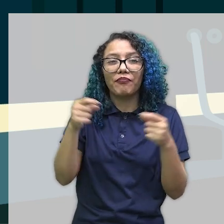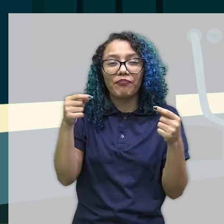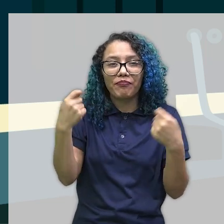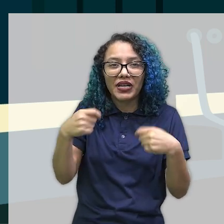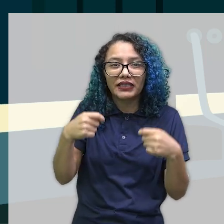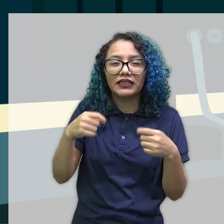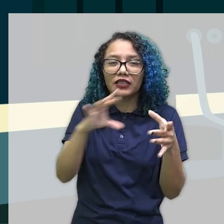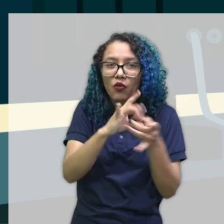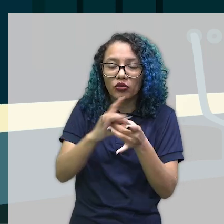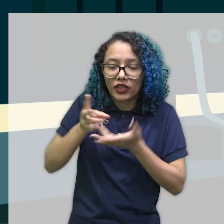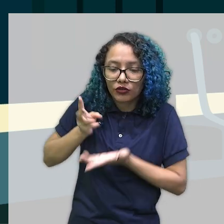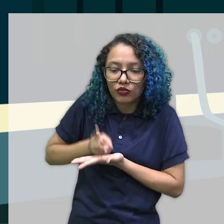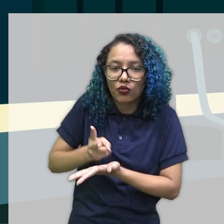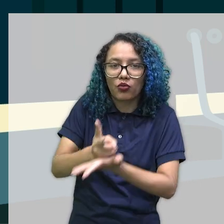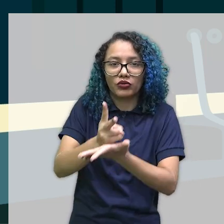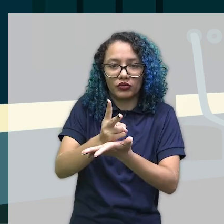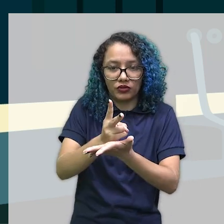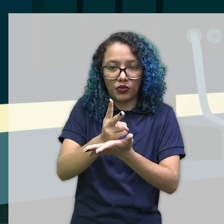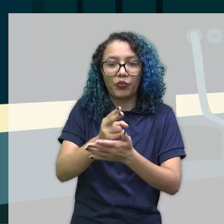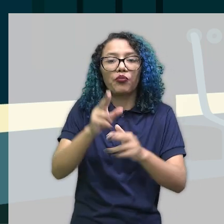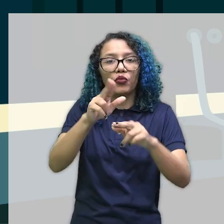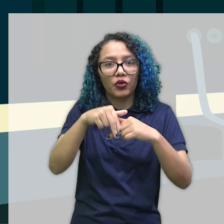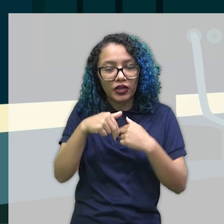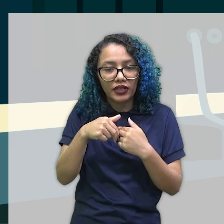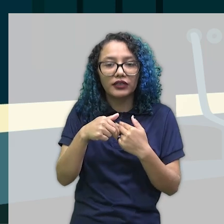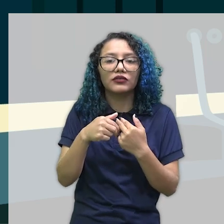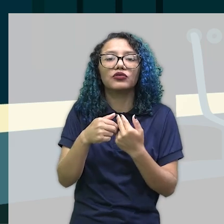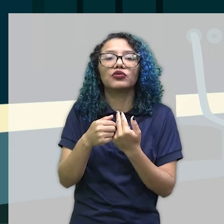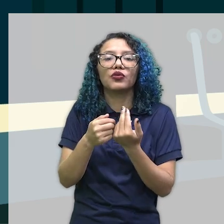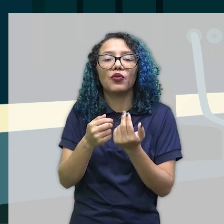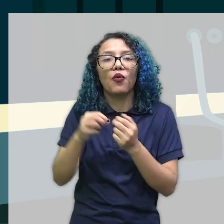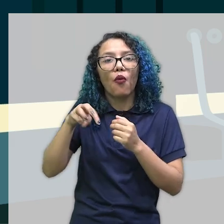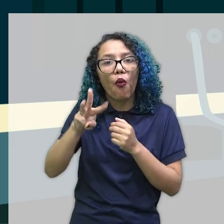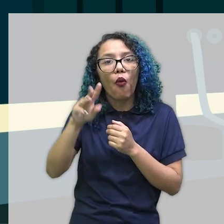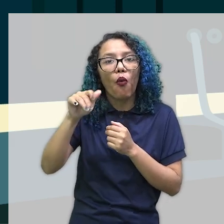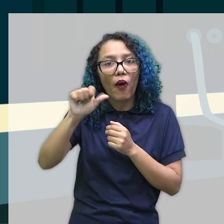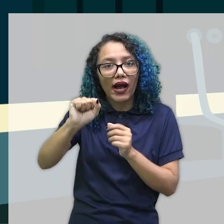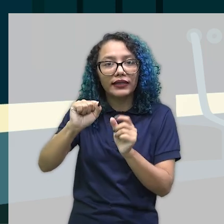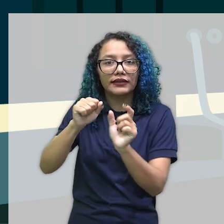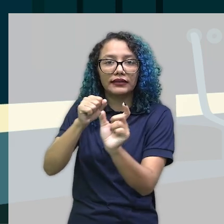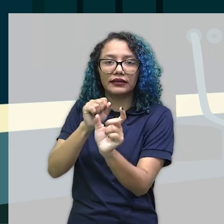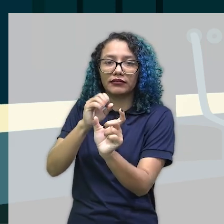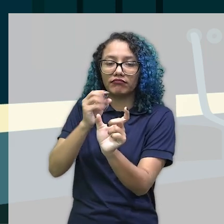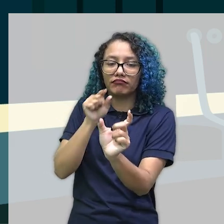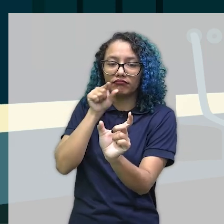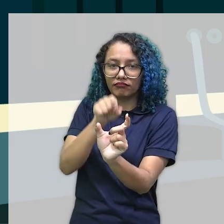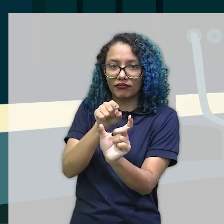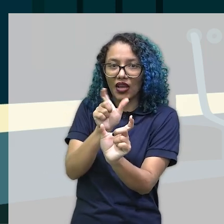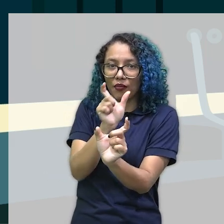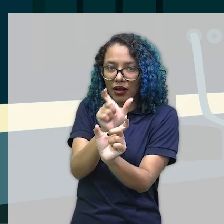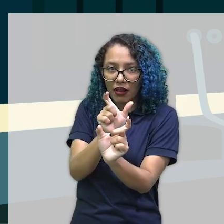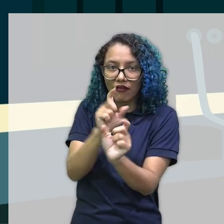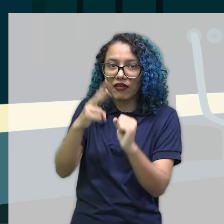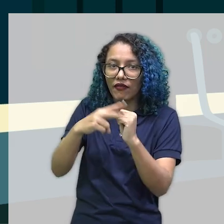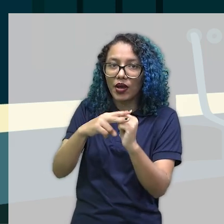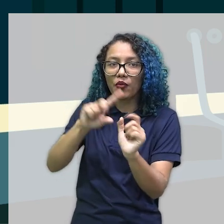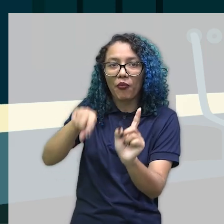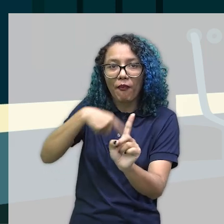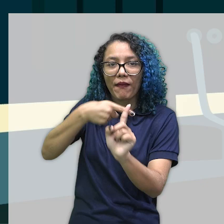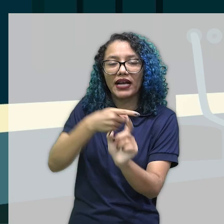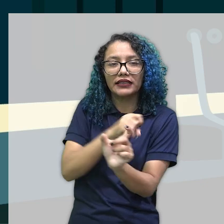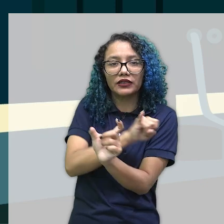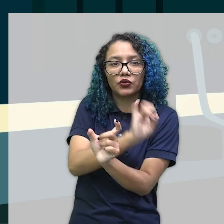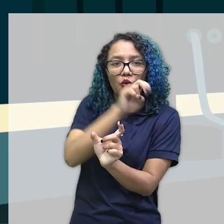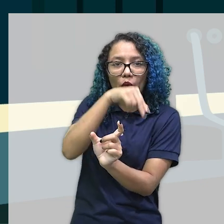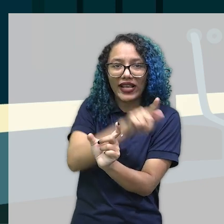Solomon was watching. Estava assistindo o Festival do Cupuaçu na TV. E aí